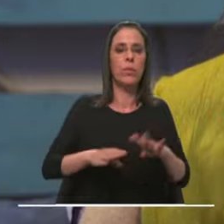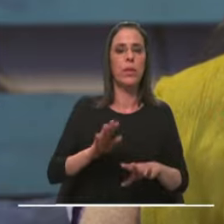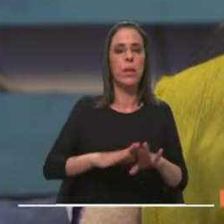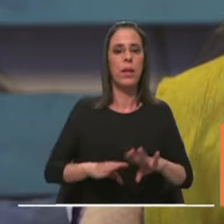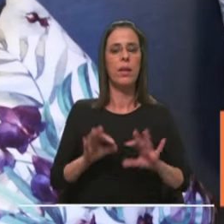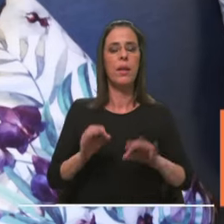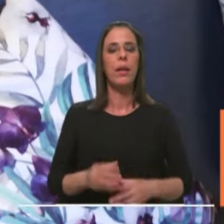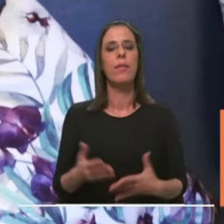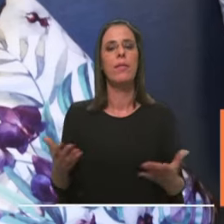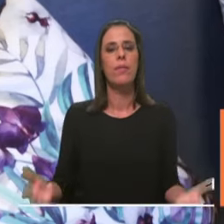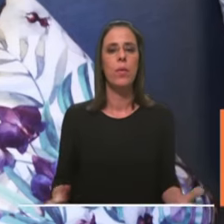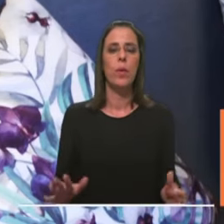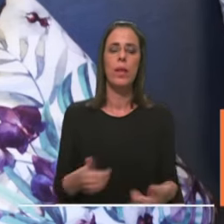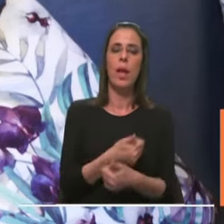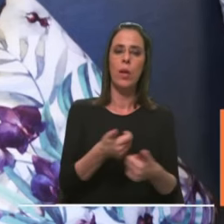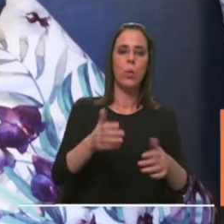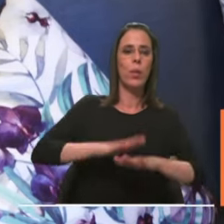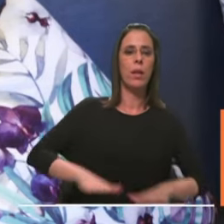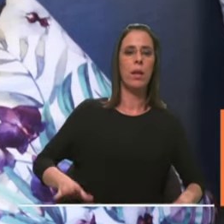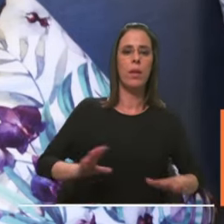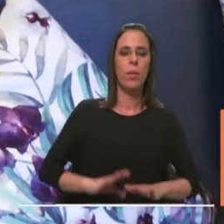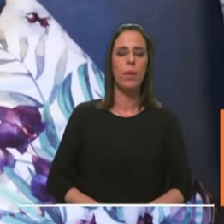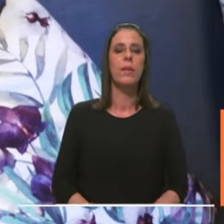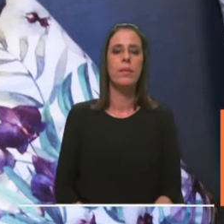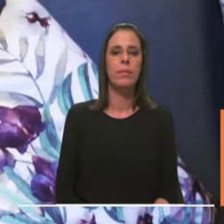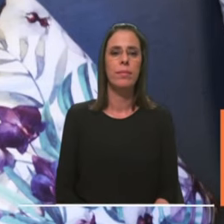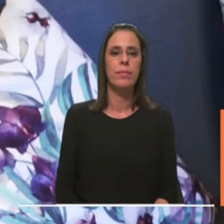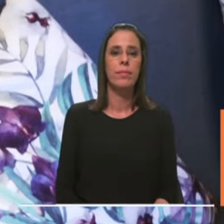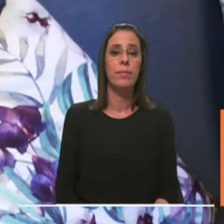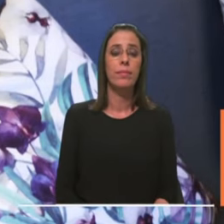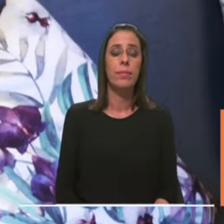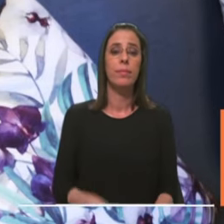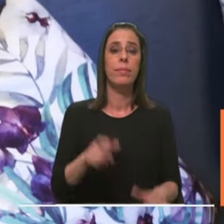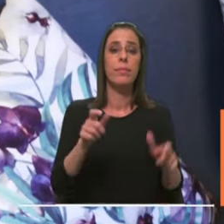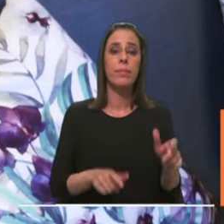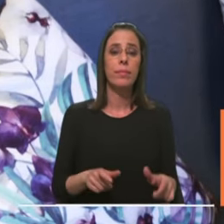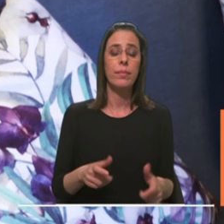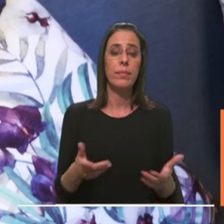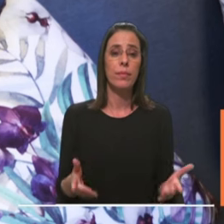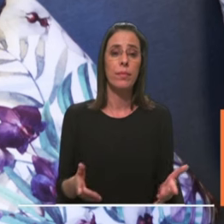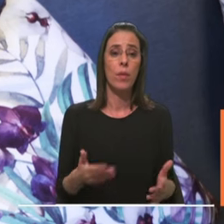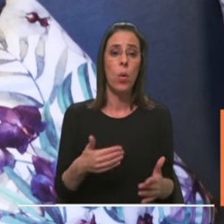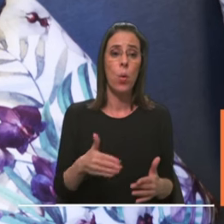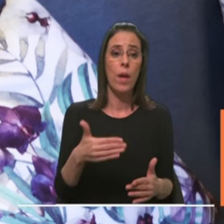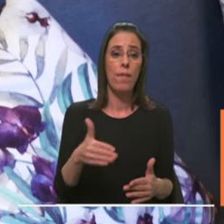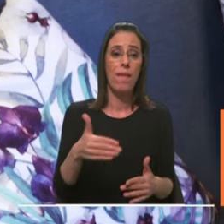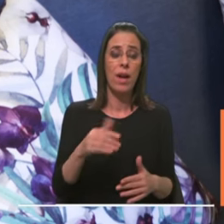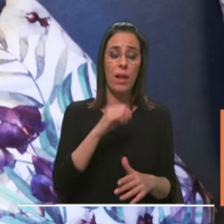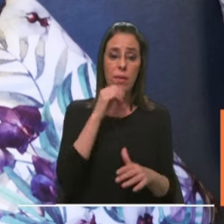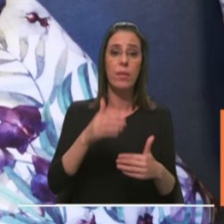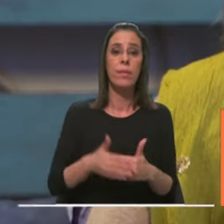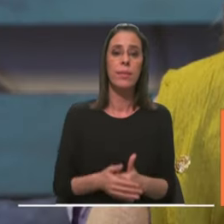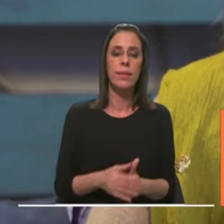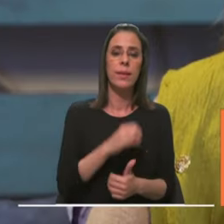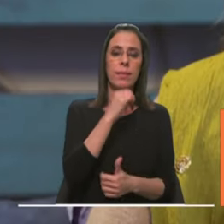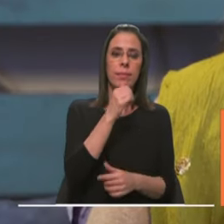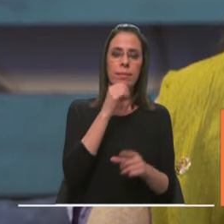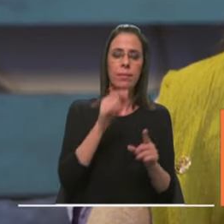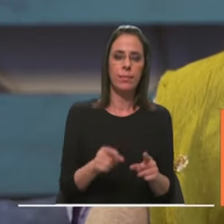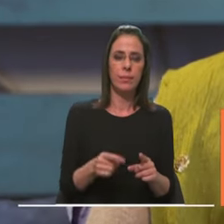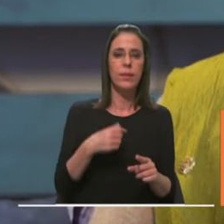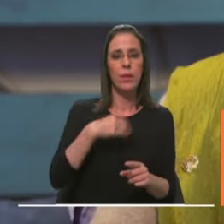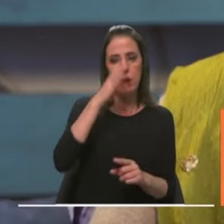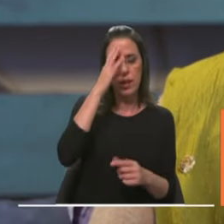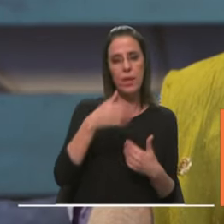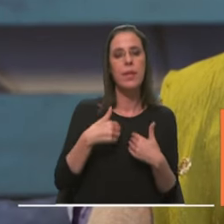tinha a fazer tá tudo tranquilo e e e por aí fora as pessoas que estão prestes a partir geralmente nós